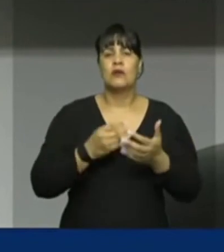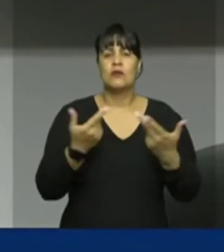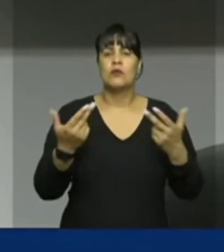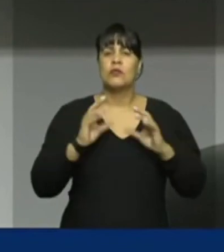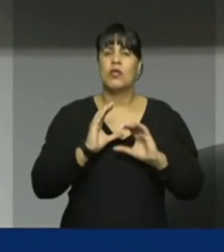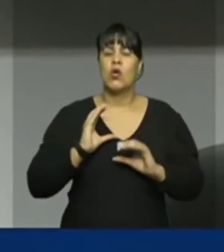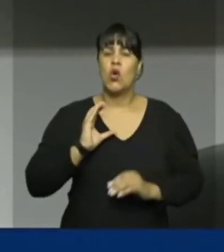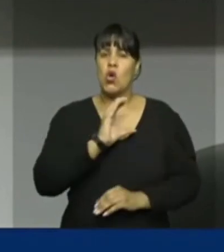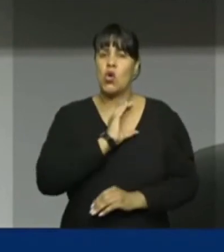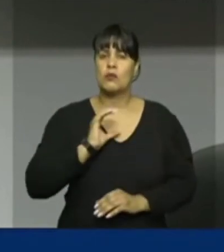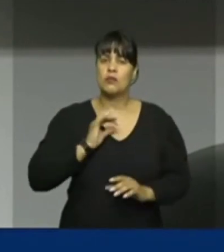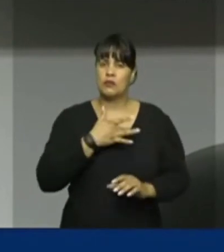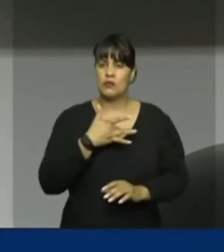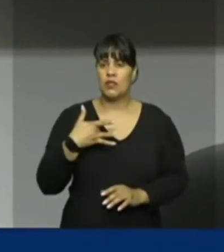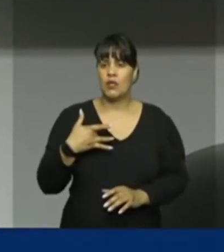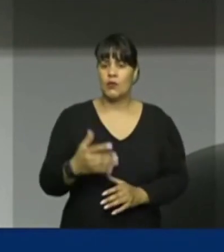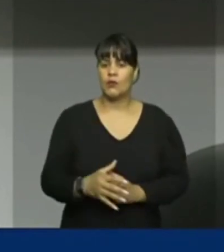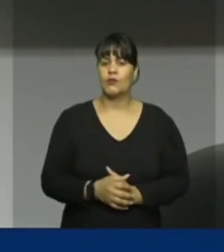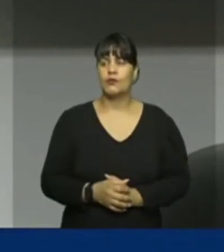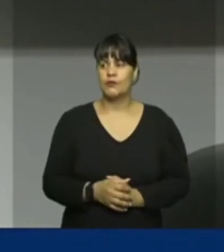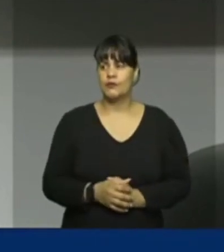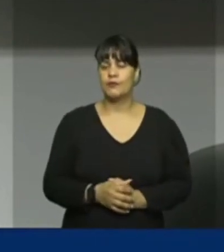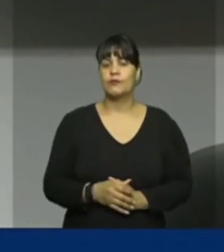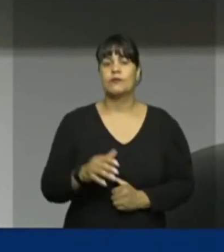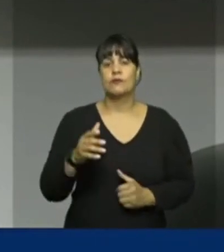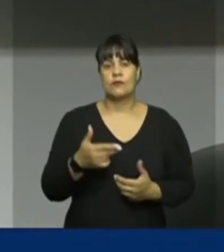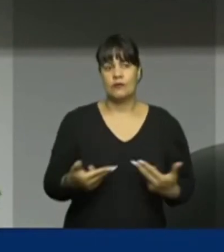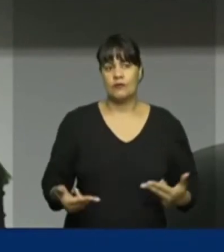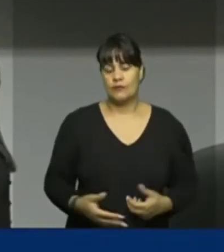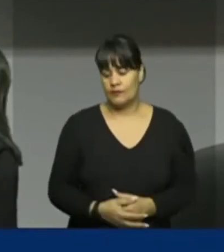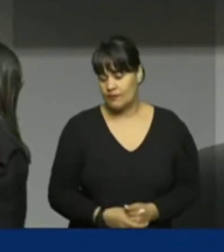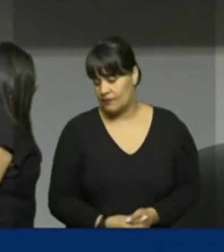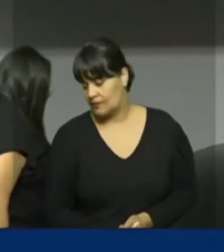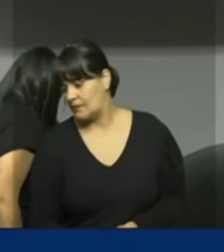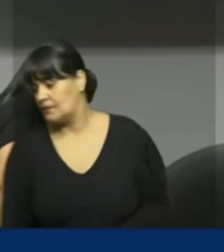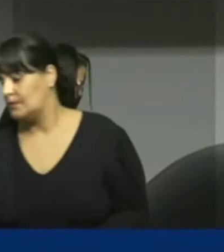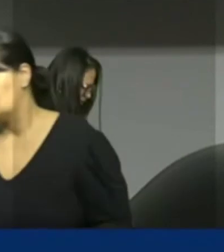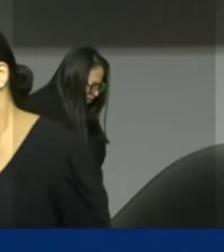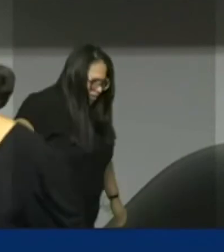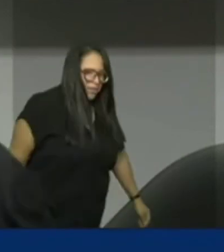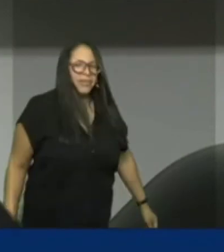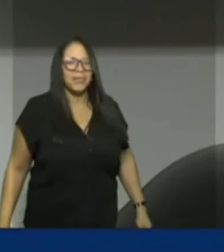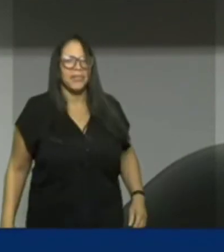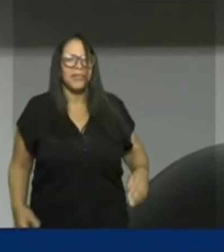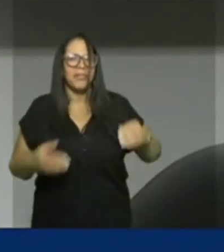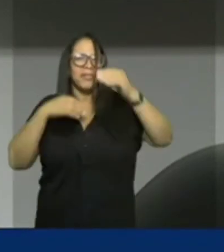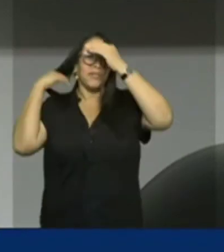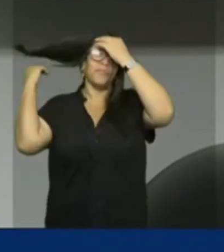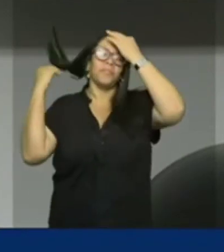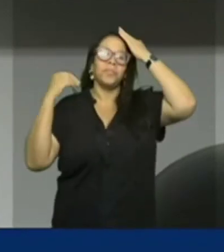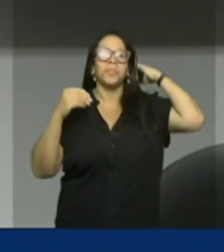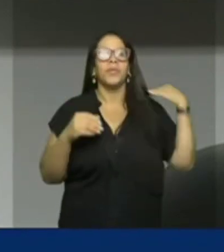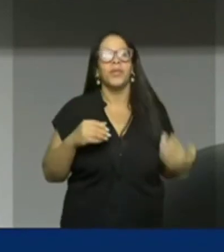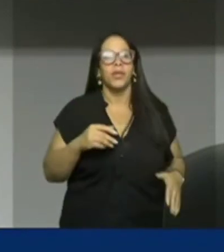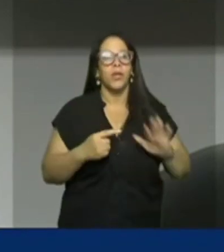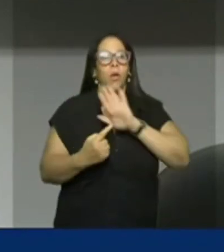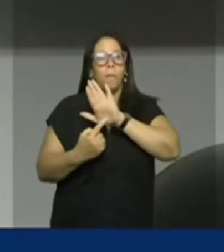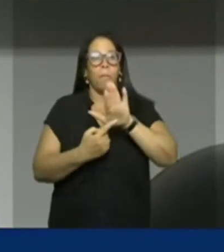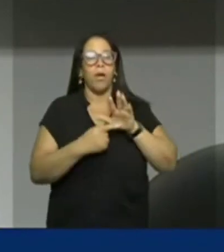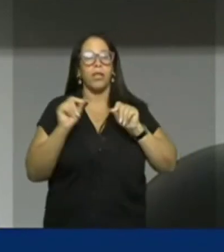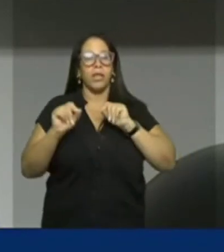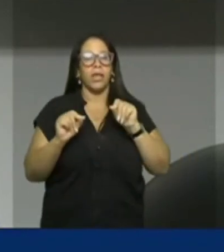o encerramento da Coordenação Nacional de Saúde Mental. Isso demonstra que a